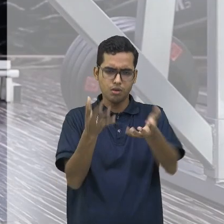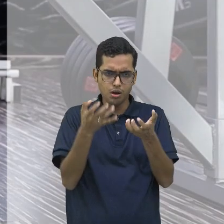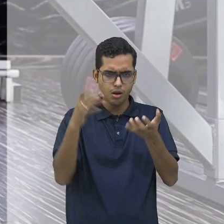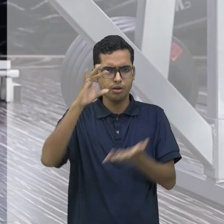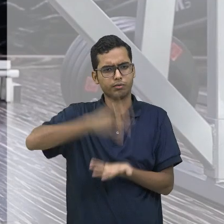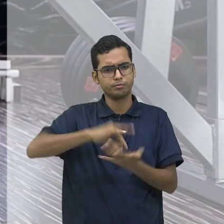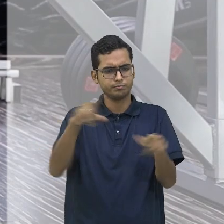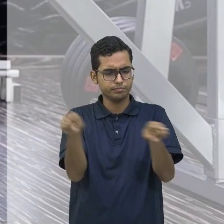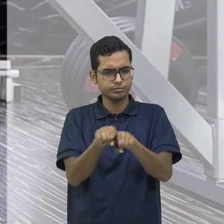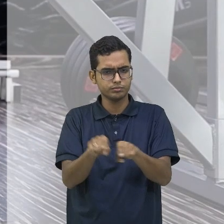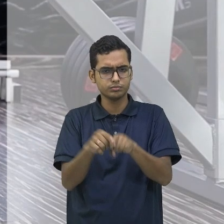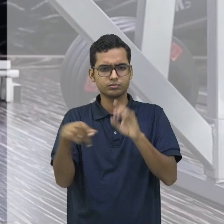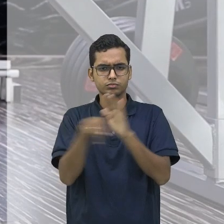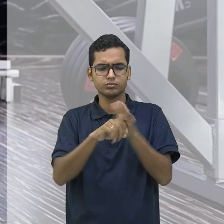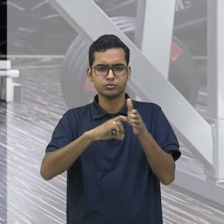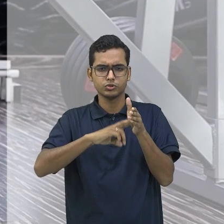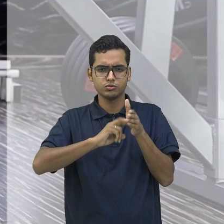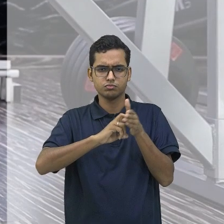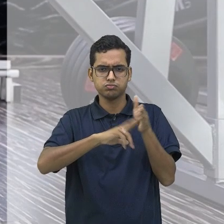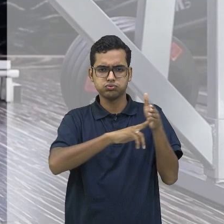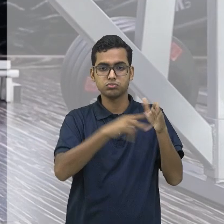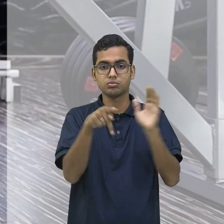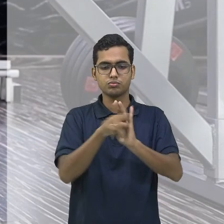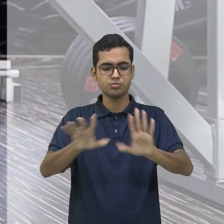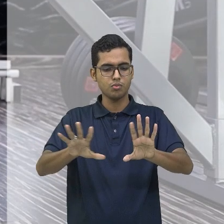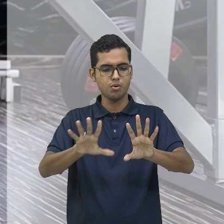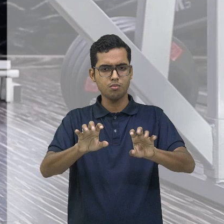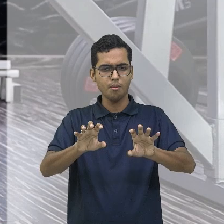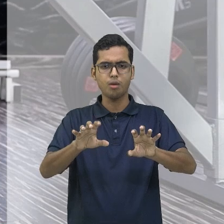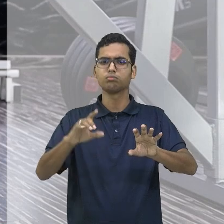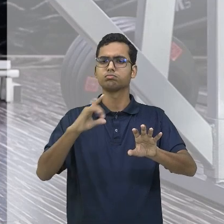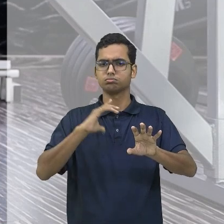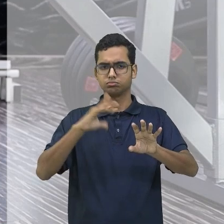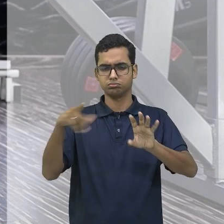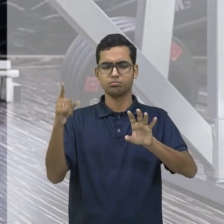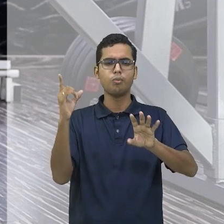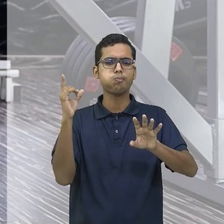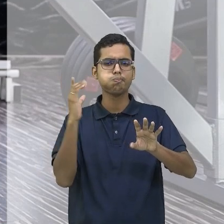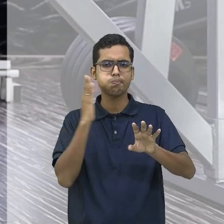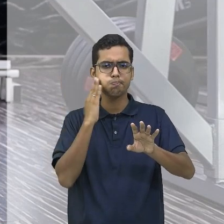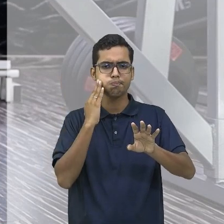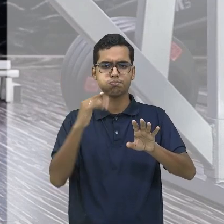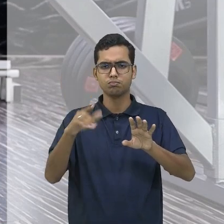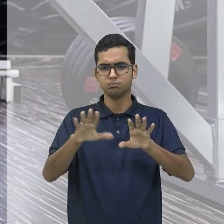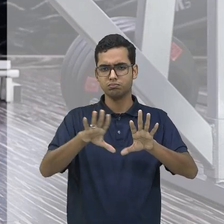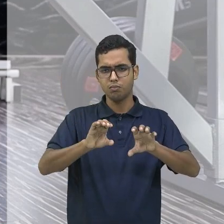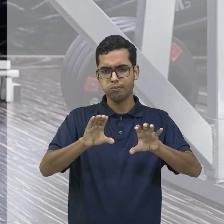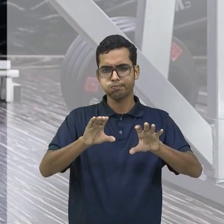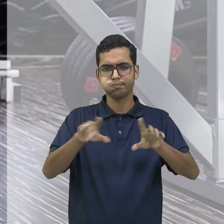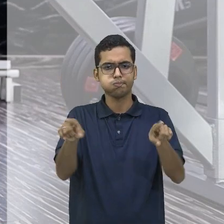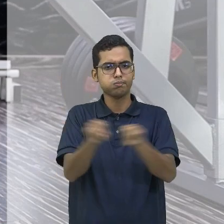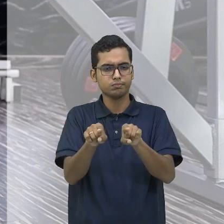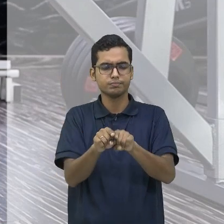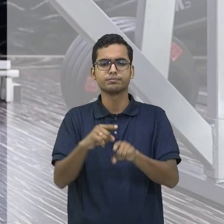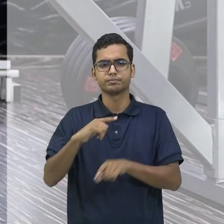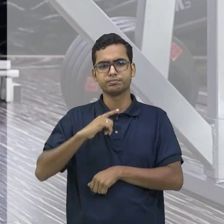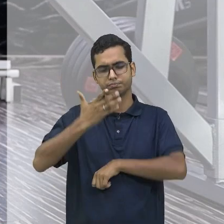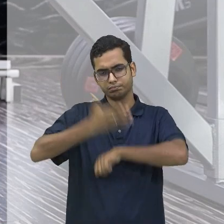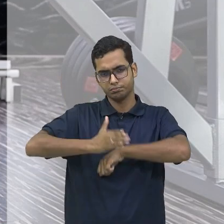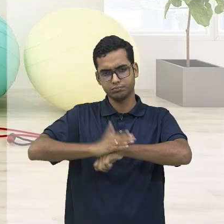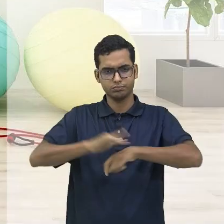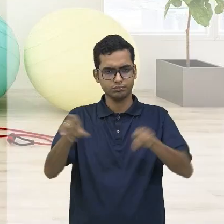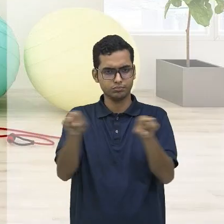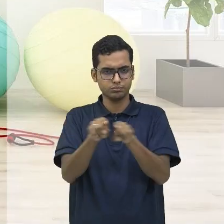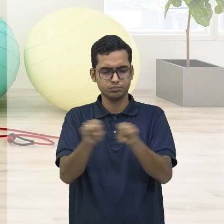Vai trabalhar também ali a questão do glúteo, dentre outros músculos que estão envolvidos nesse exercício,